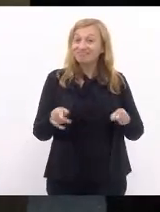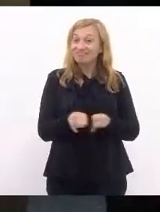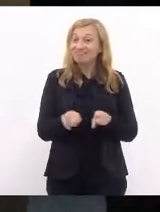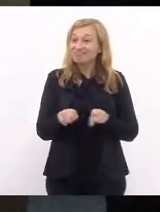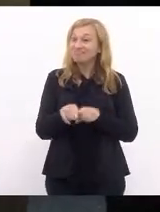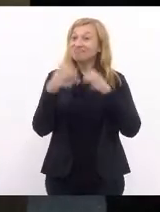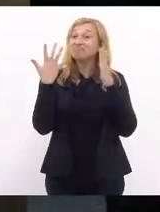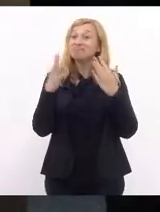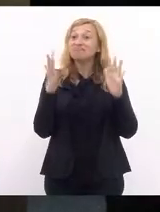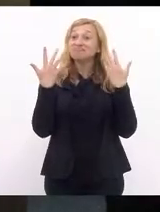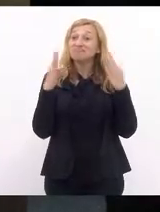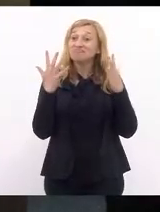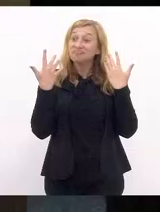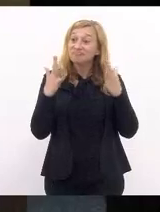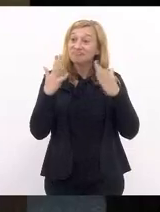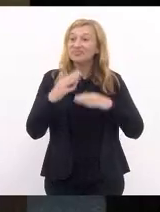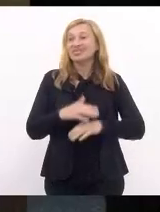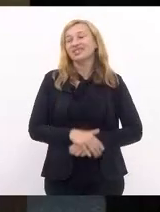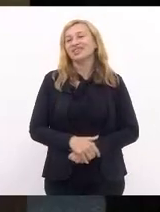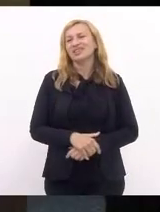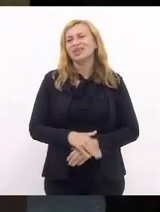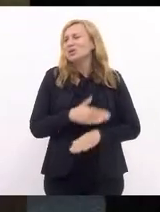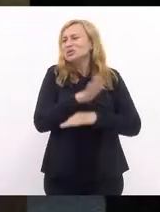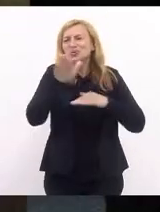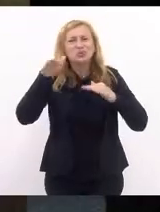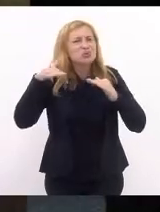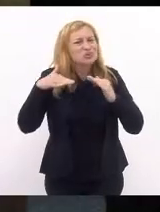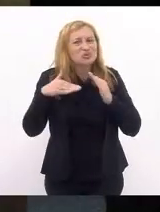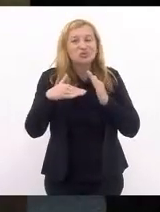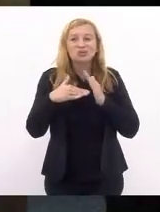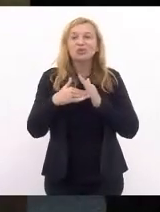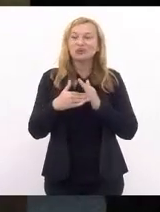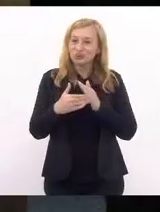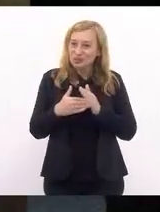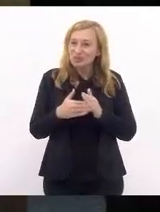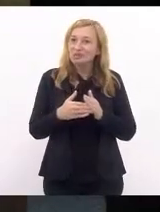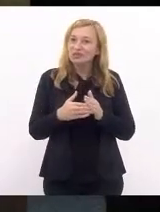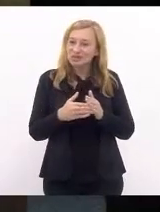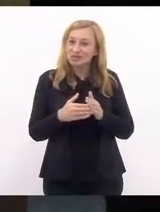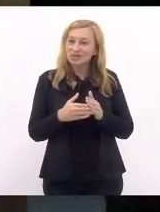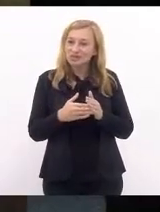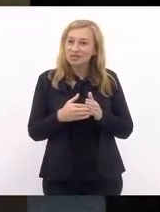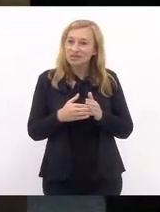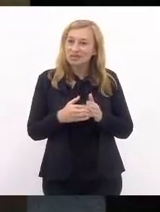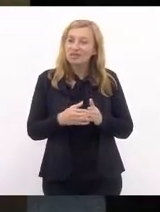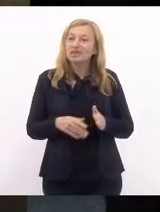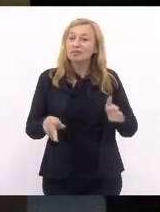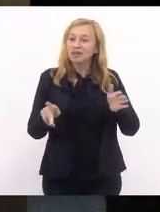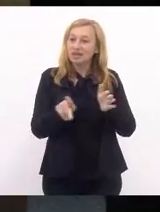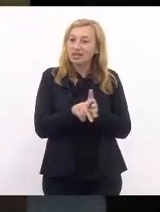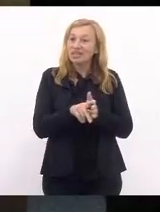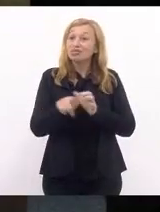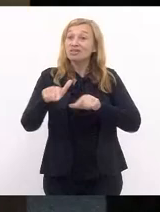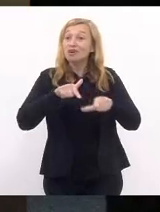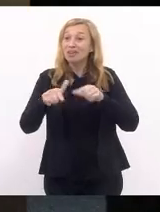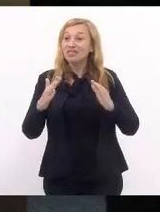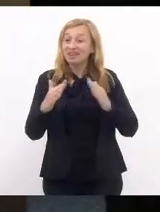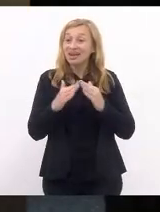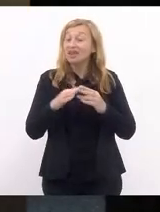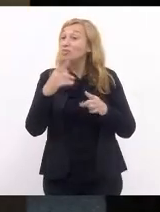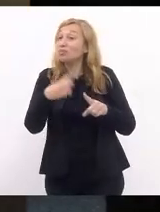também parabenizar a todas e todos que pertencem ao corpo da sua casa